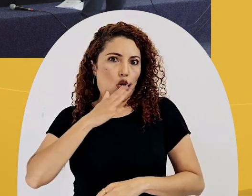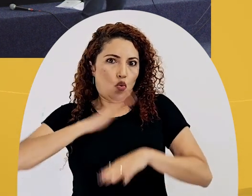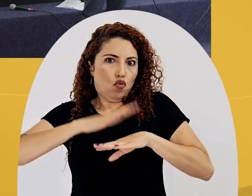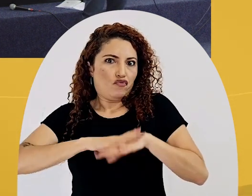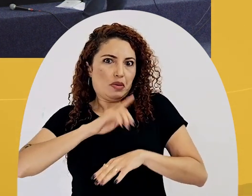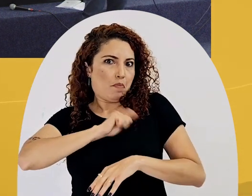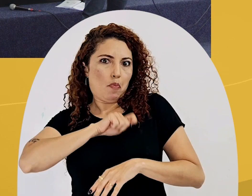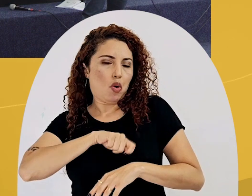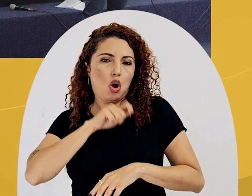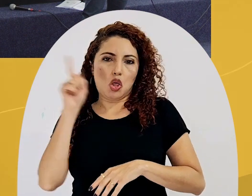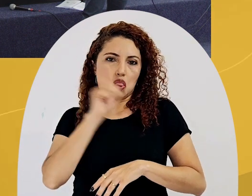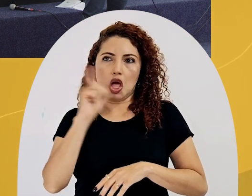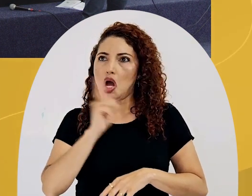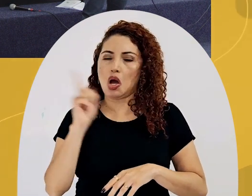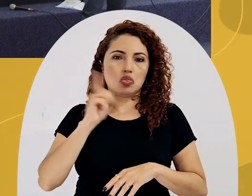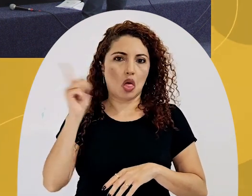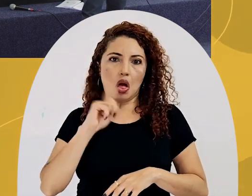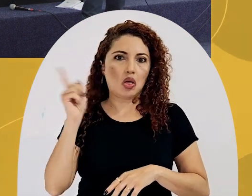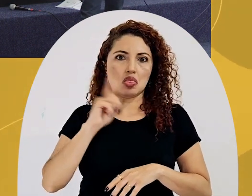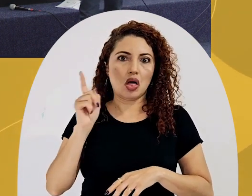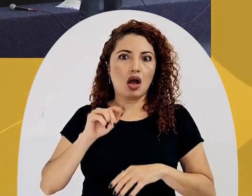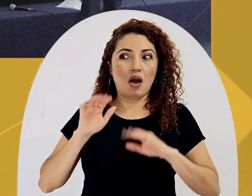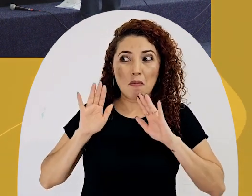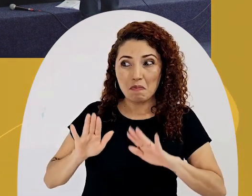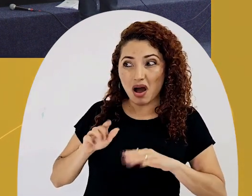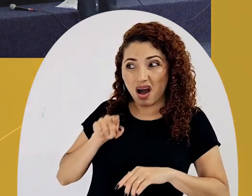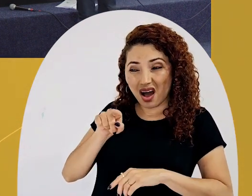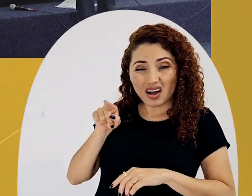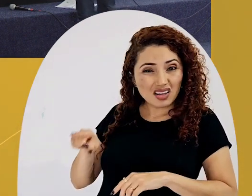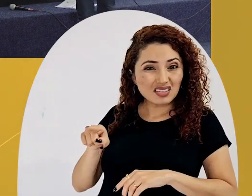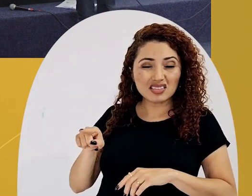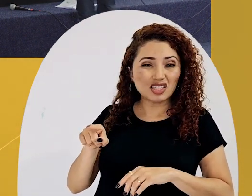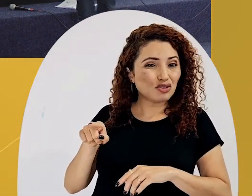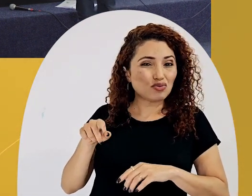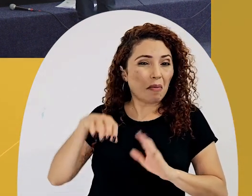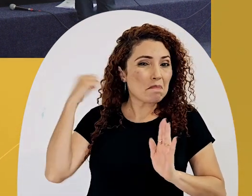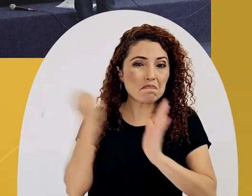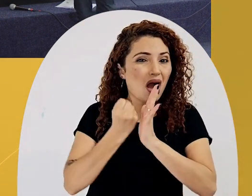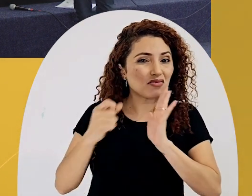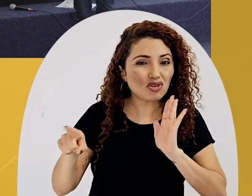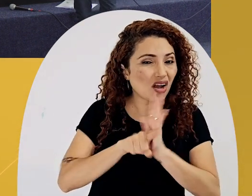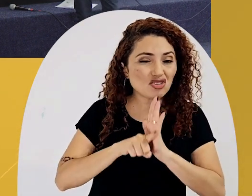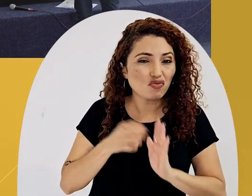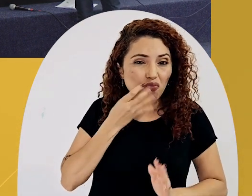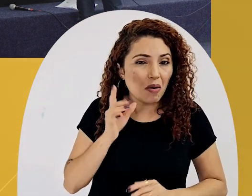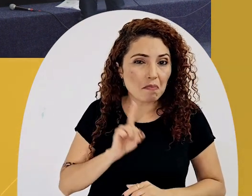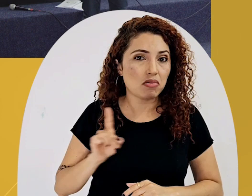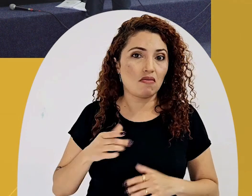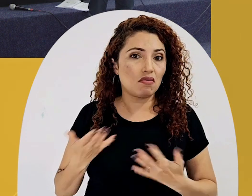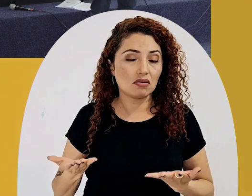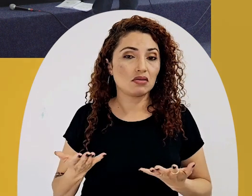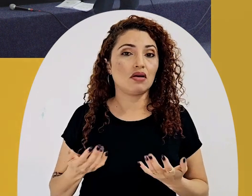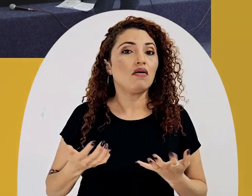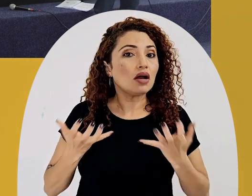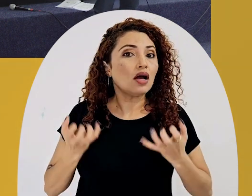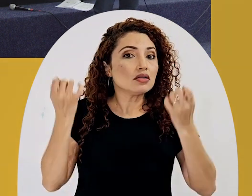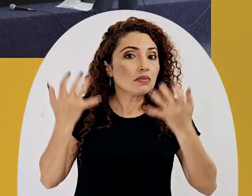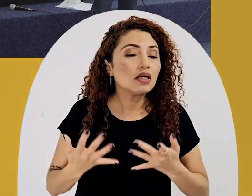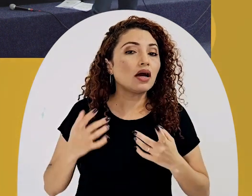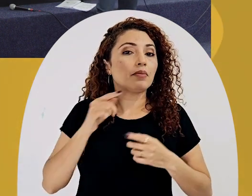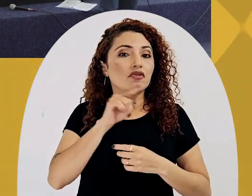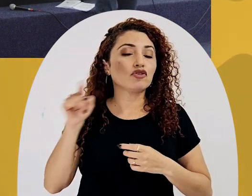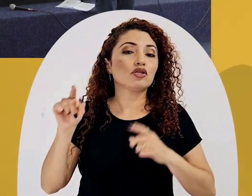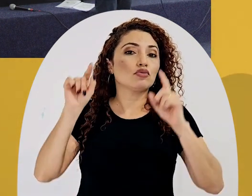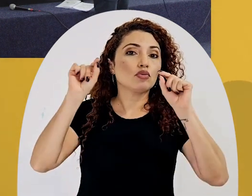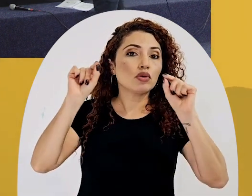hábito que vai trazendo ali costumes que impactam tão negativamente, né? Então, eu queria falar um pouco também,